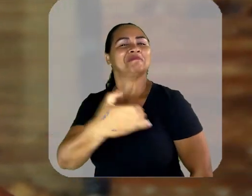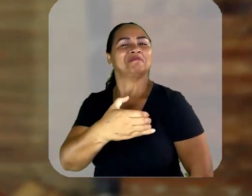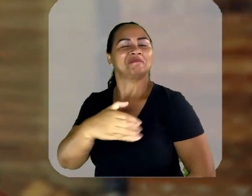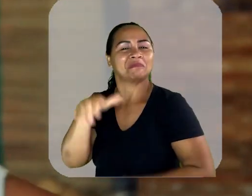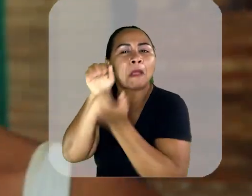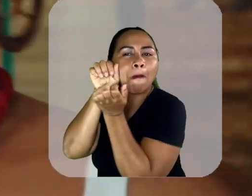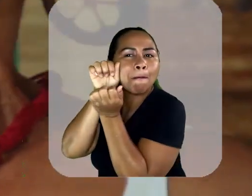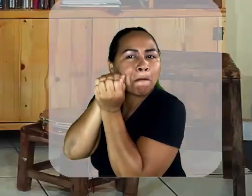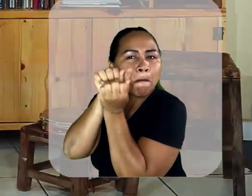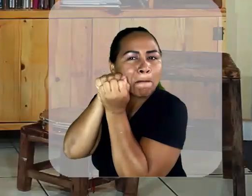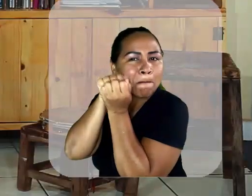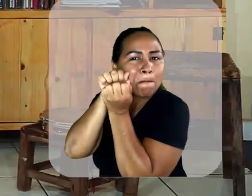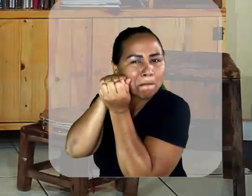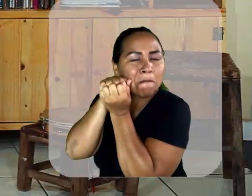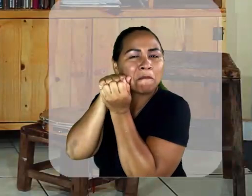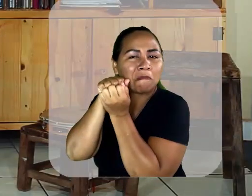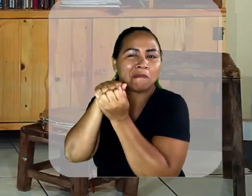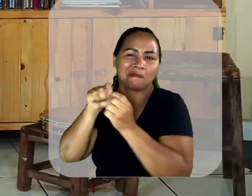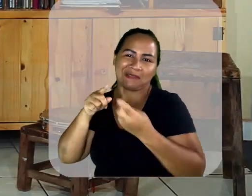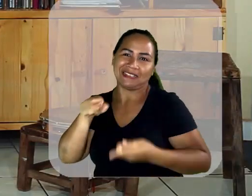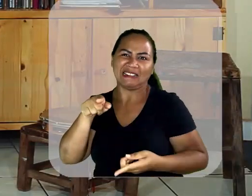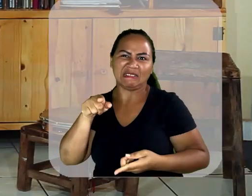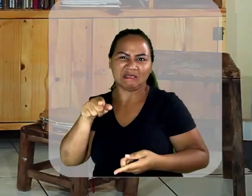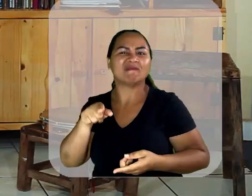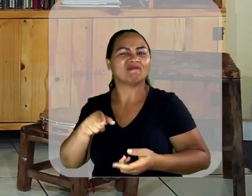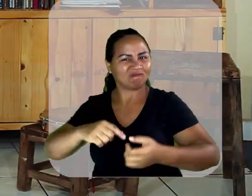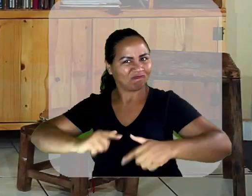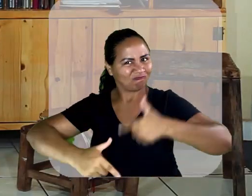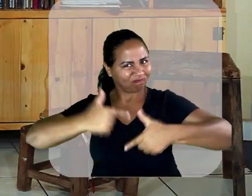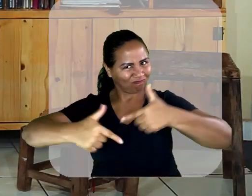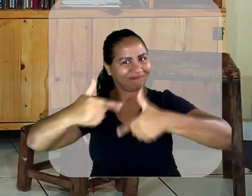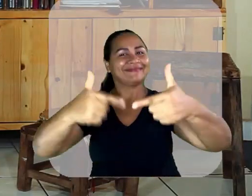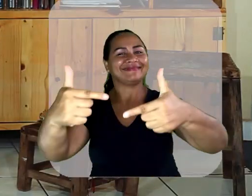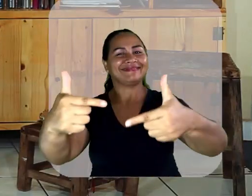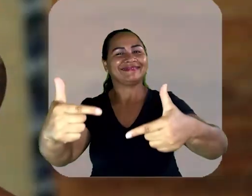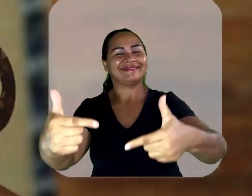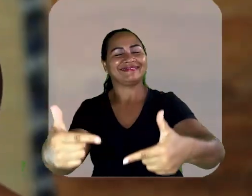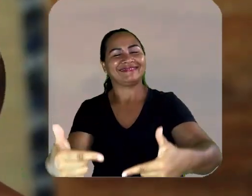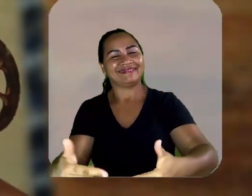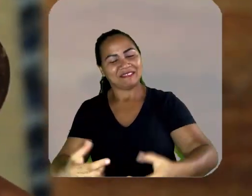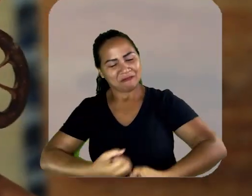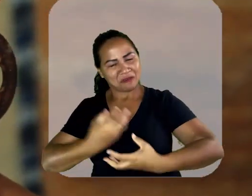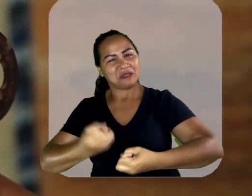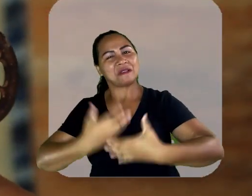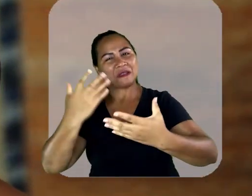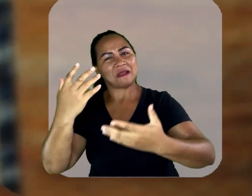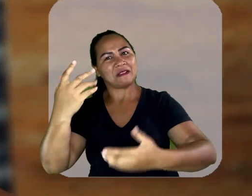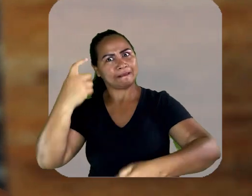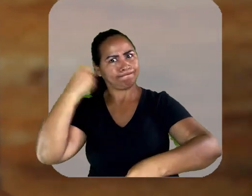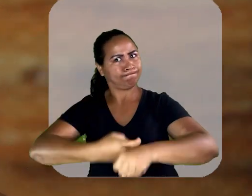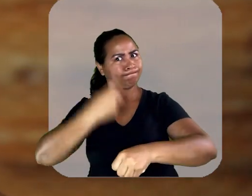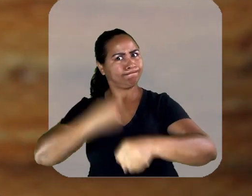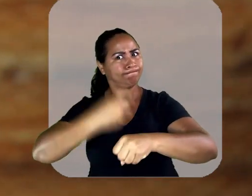desdentadas, velando as pindobas no ventre da terra. A poesia que trago é dura,